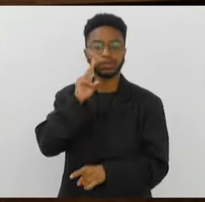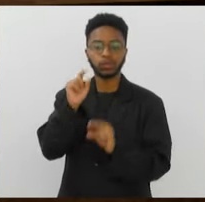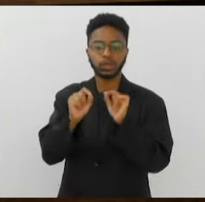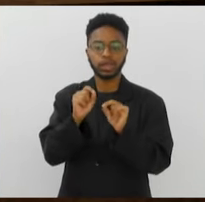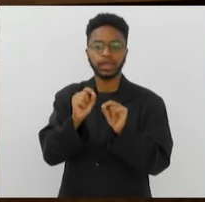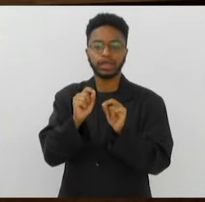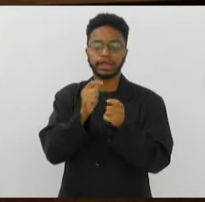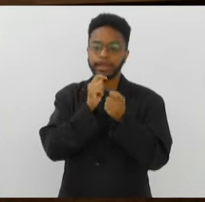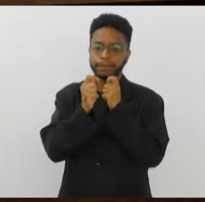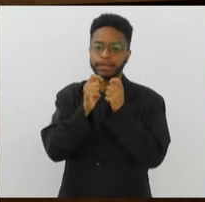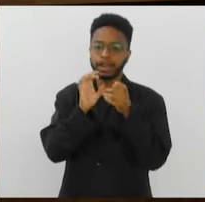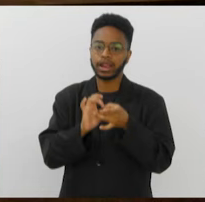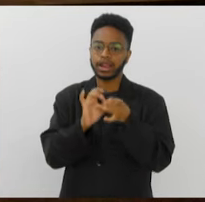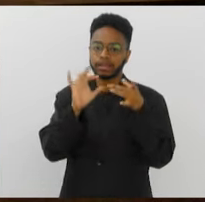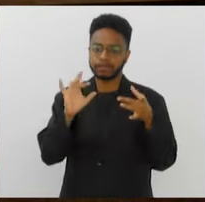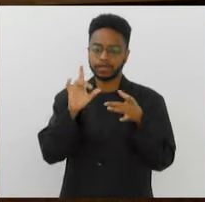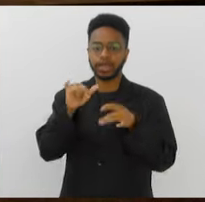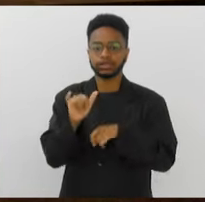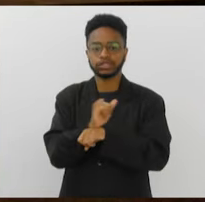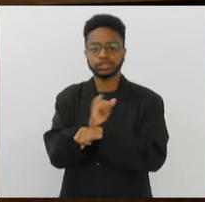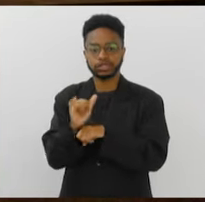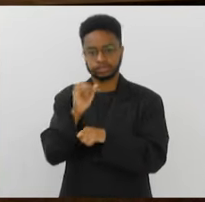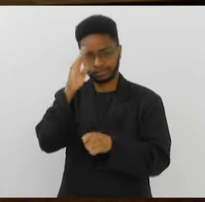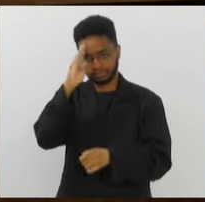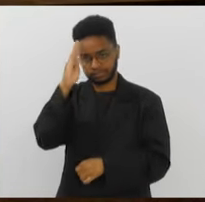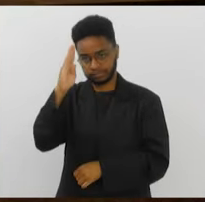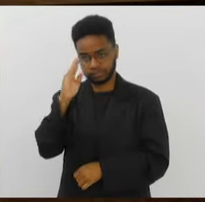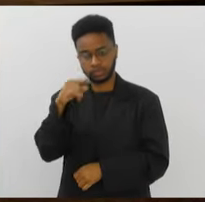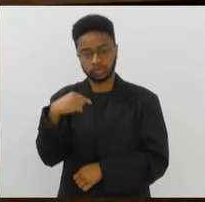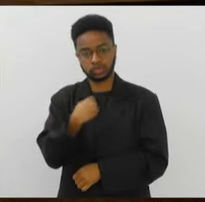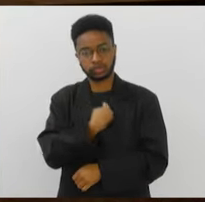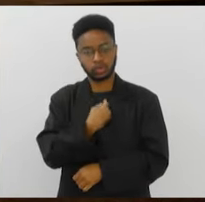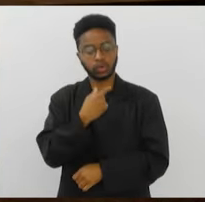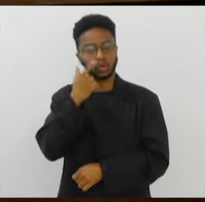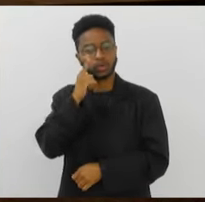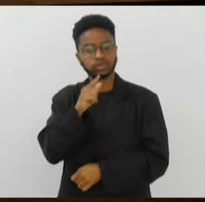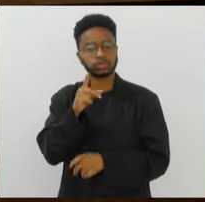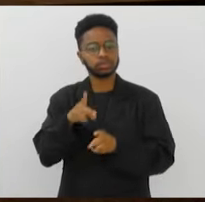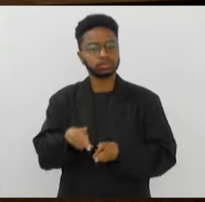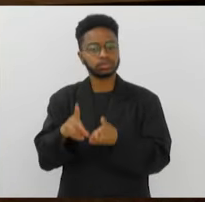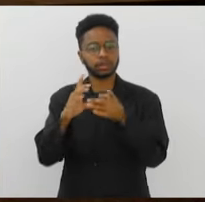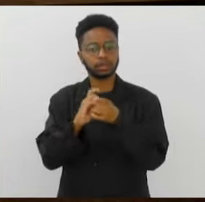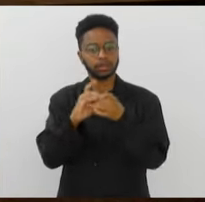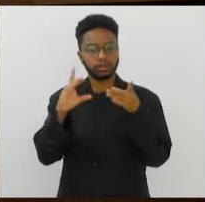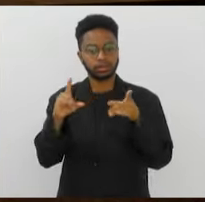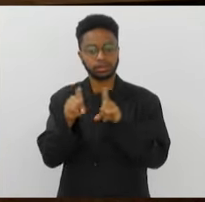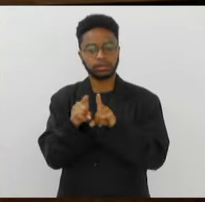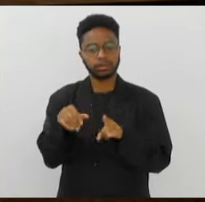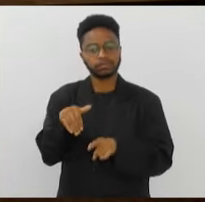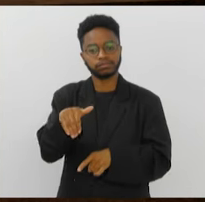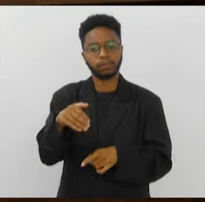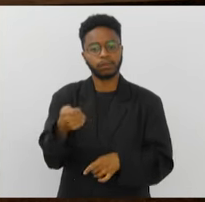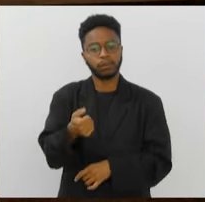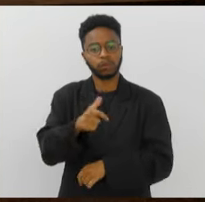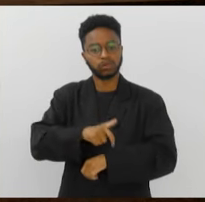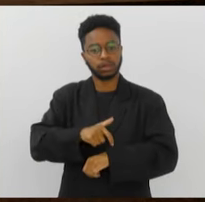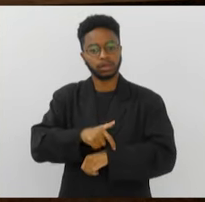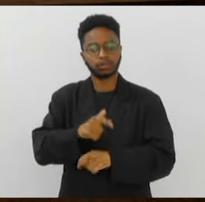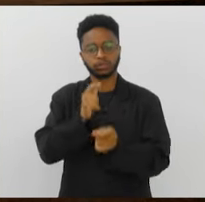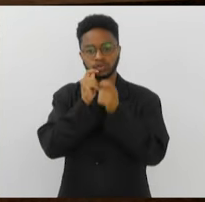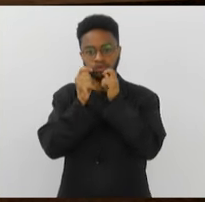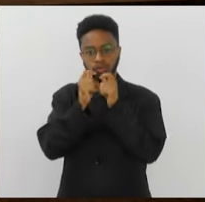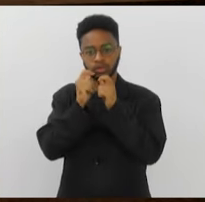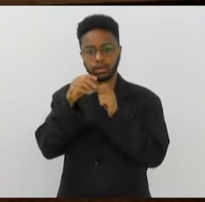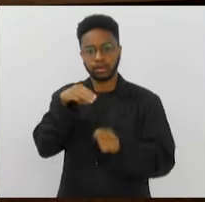livre é um instrumento fundamental para a manutenção da democracia. E, recentemente, o